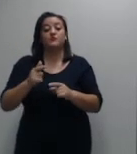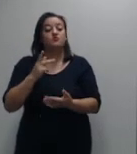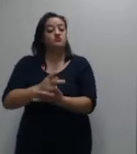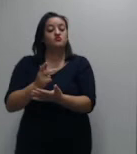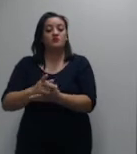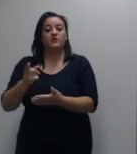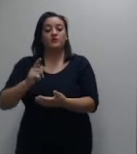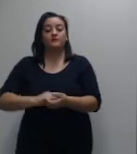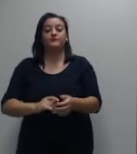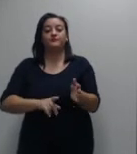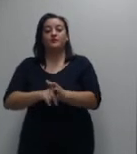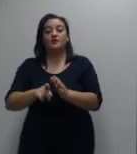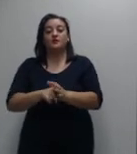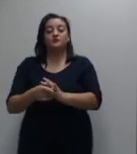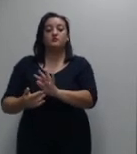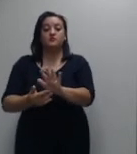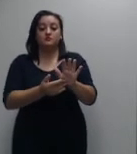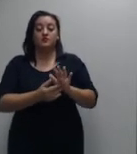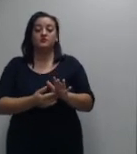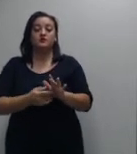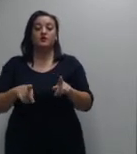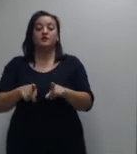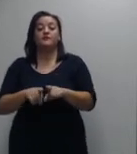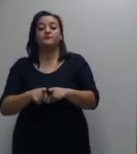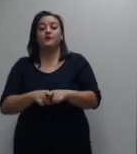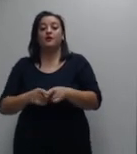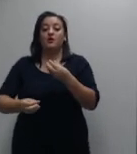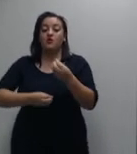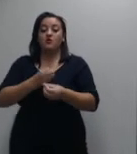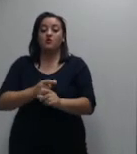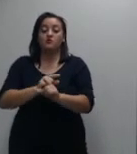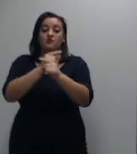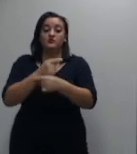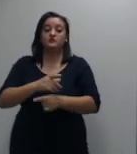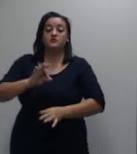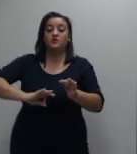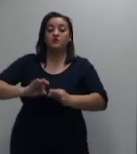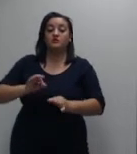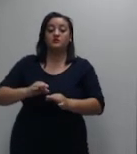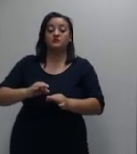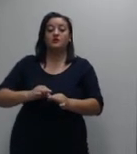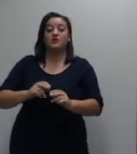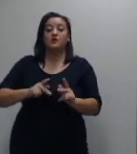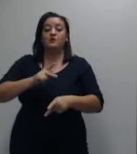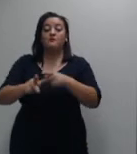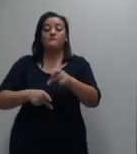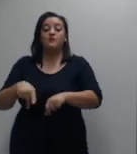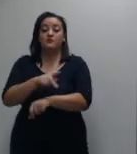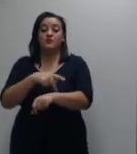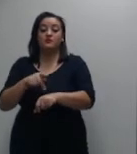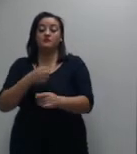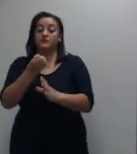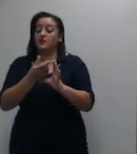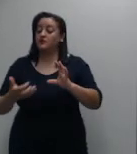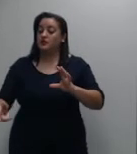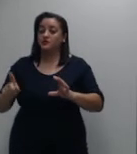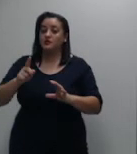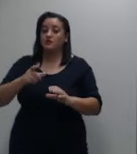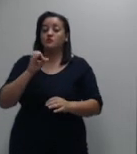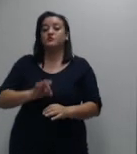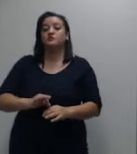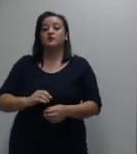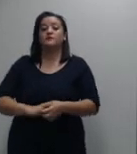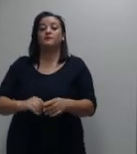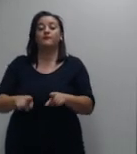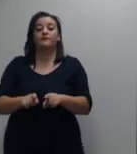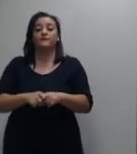questões levantadas pelos estilos apreciação como ofensa à ordem pública Nacional não se caracterizam como tal ou qual se defende dos